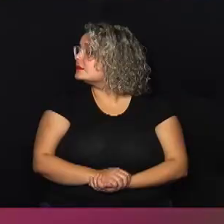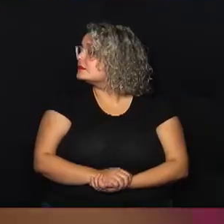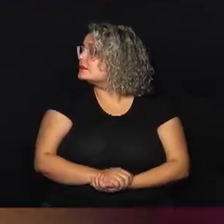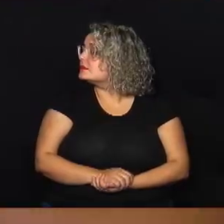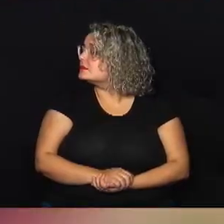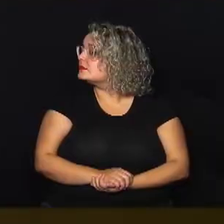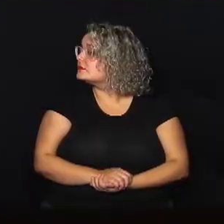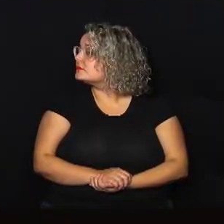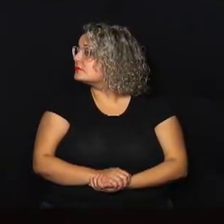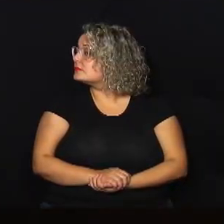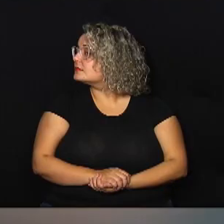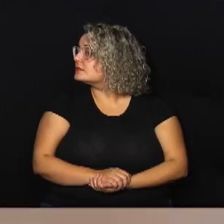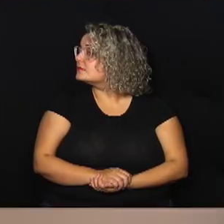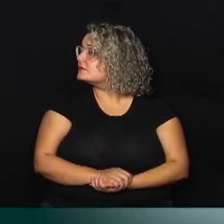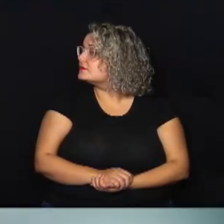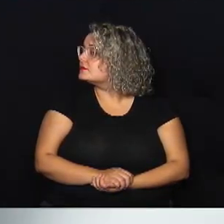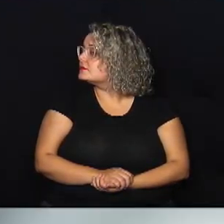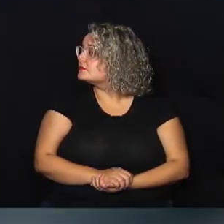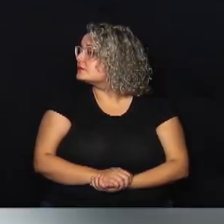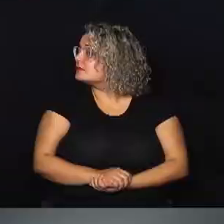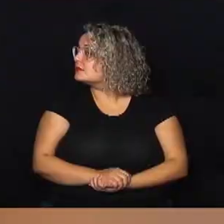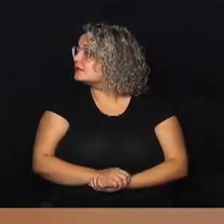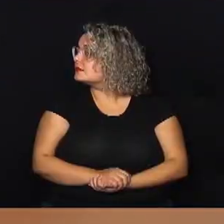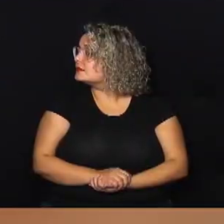Rémi, arrête!